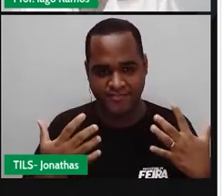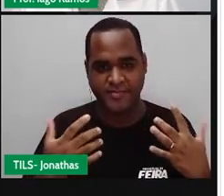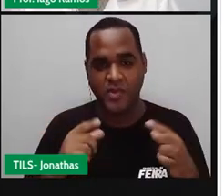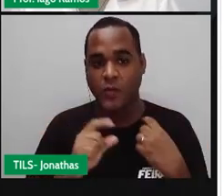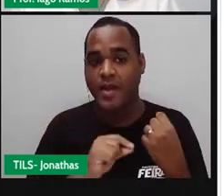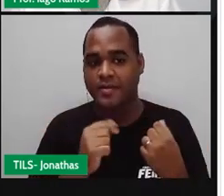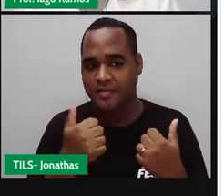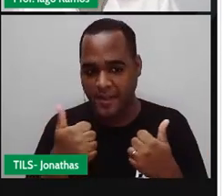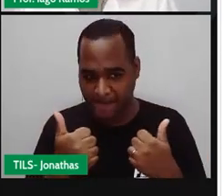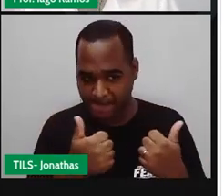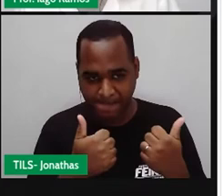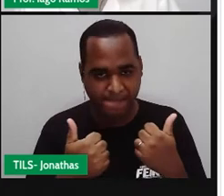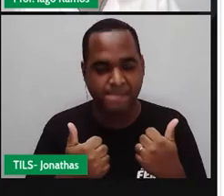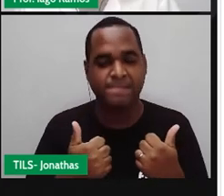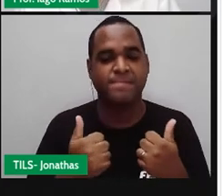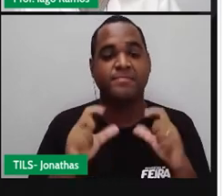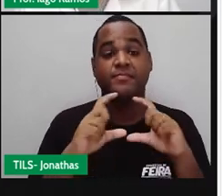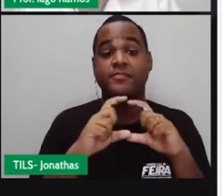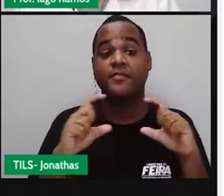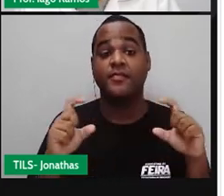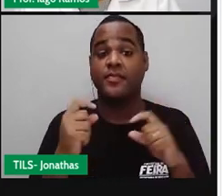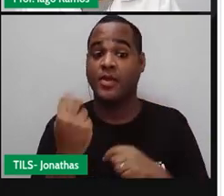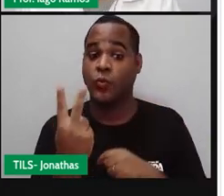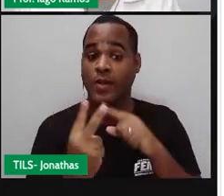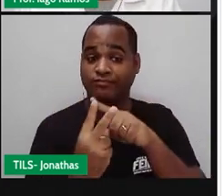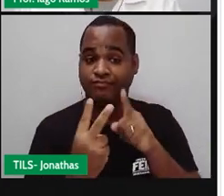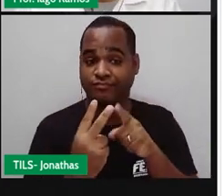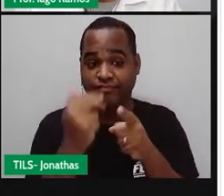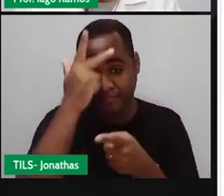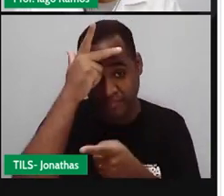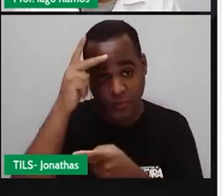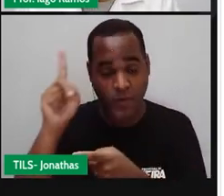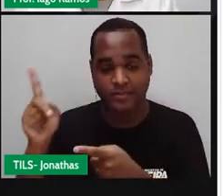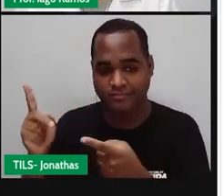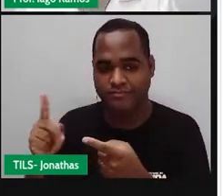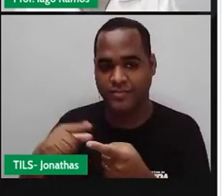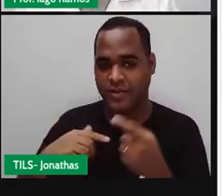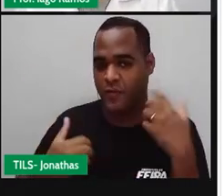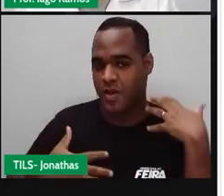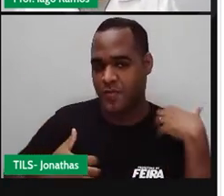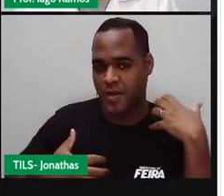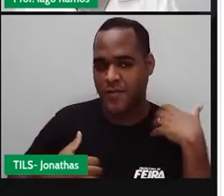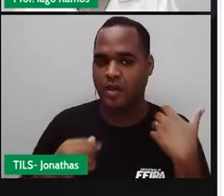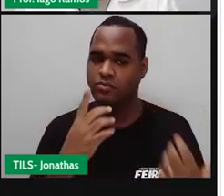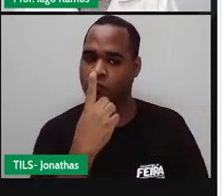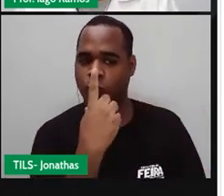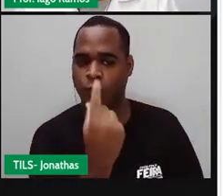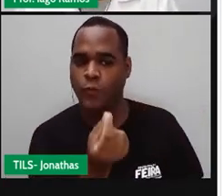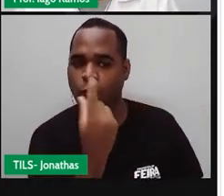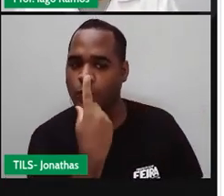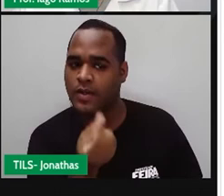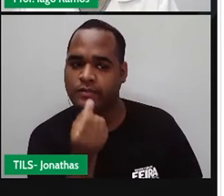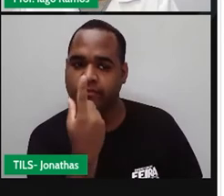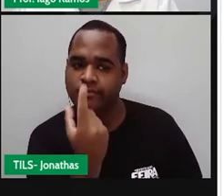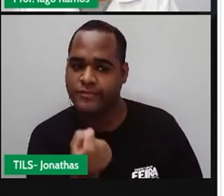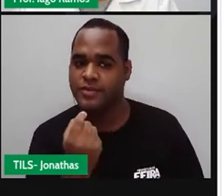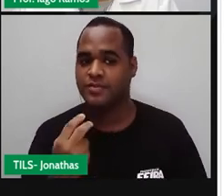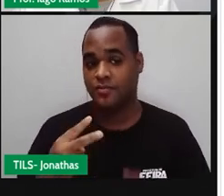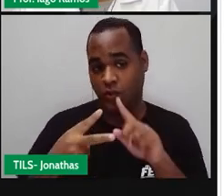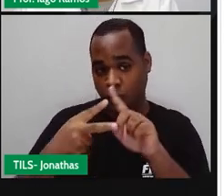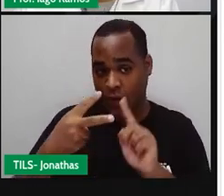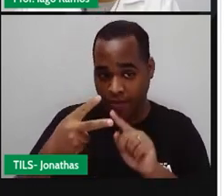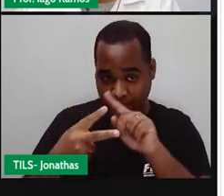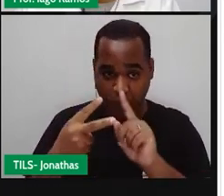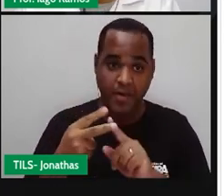que tá aí tá bom nessa tirinha tem duas personagens um macaquinho e um tucano Oi e